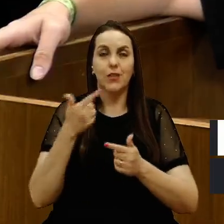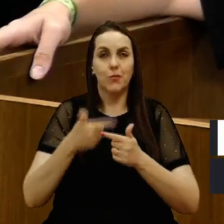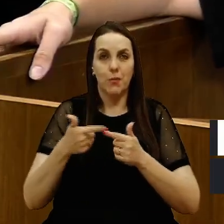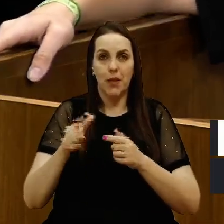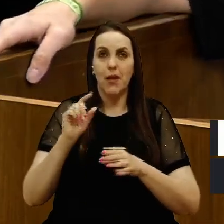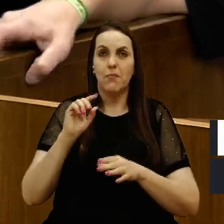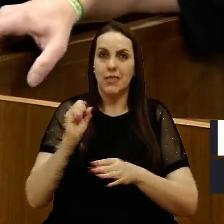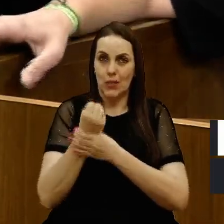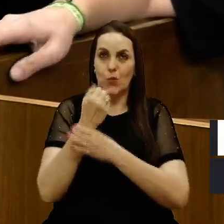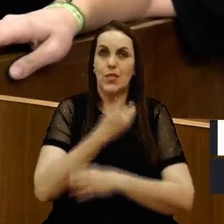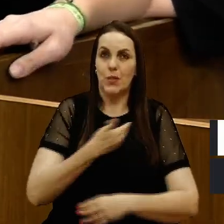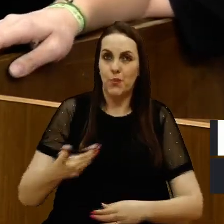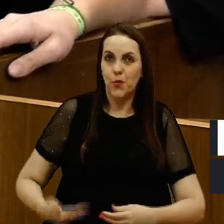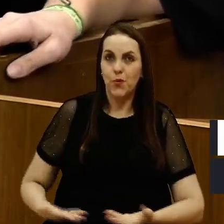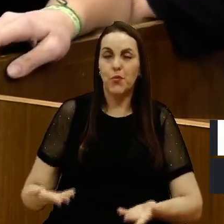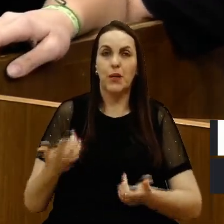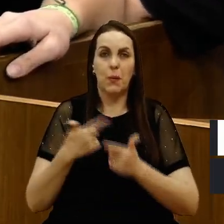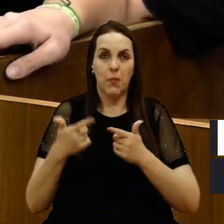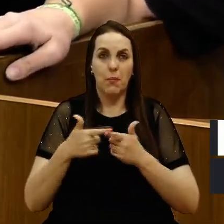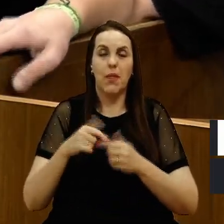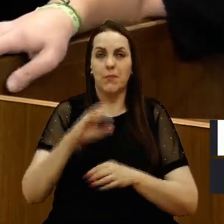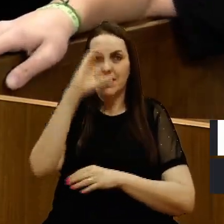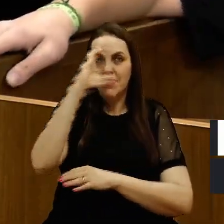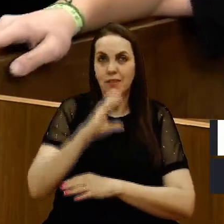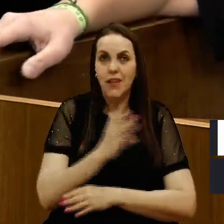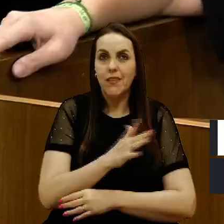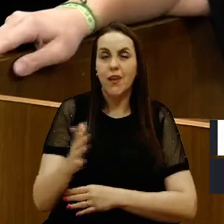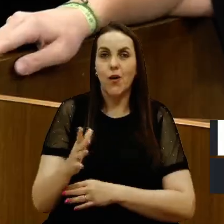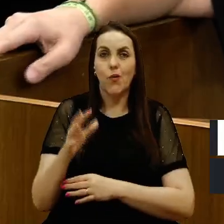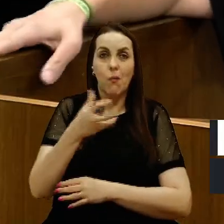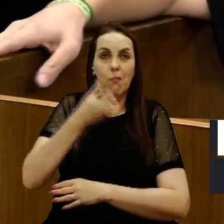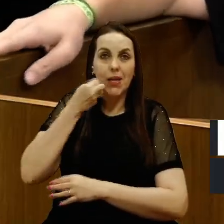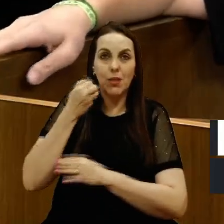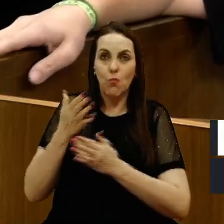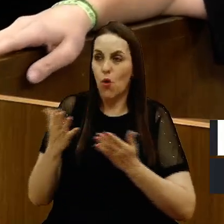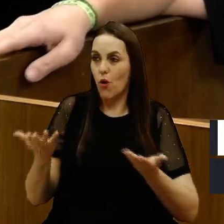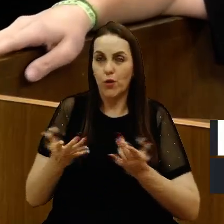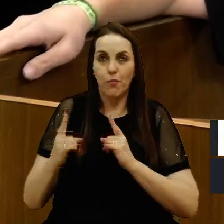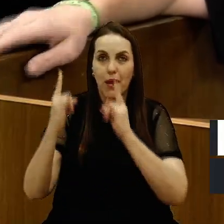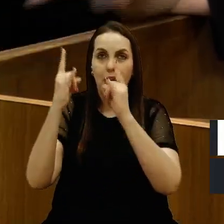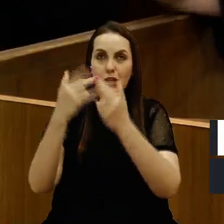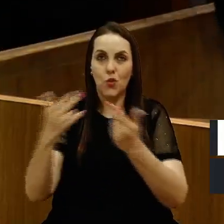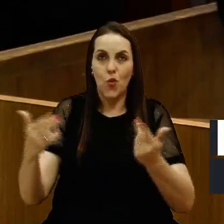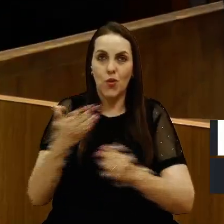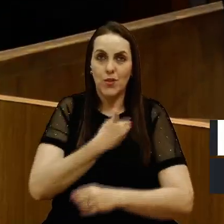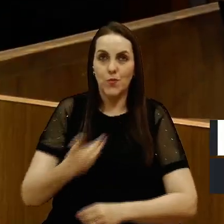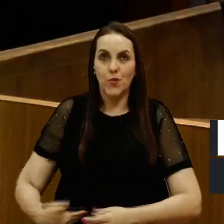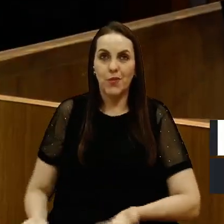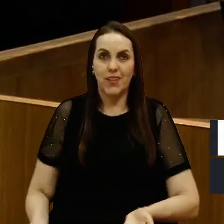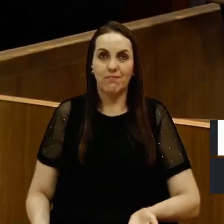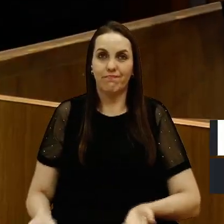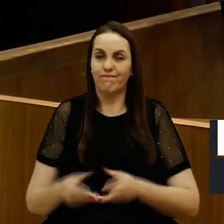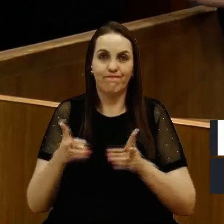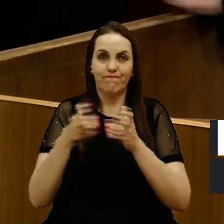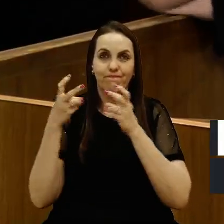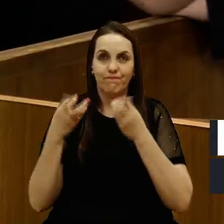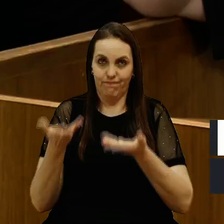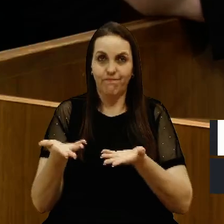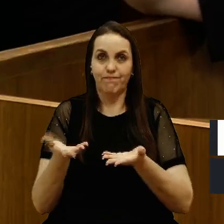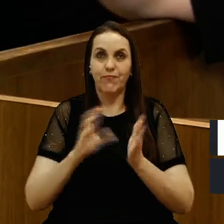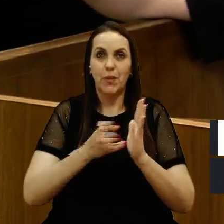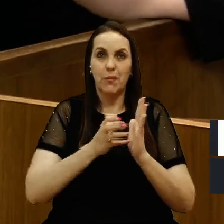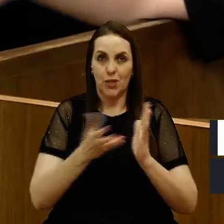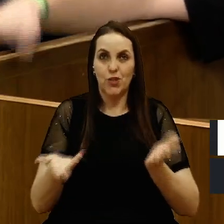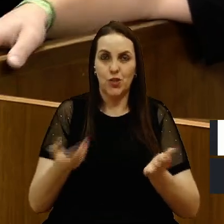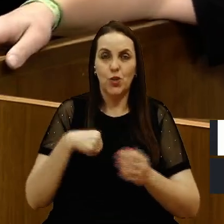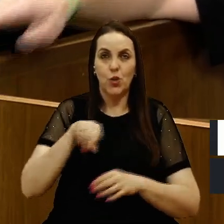segurança pública, os problemas dos cidadãos, do patrimônio público. Então, a nossa percepção é essa. Inclusive, a nossa bancada